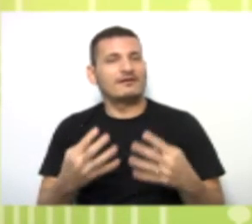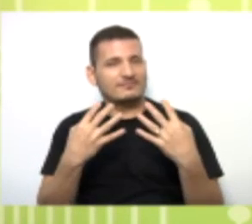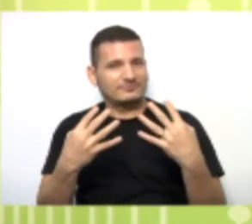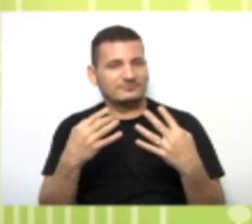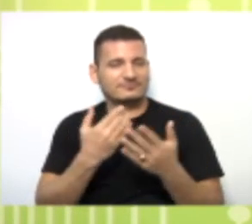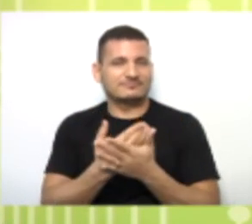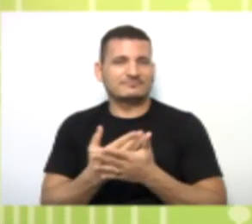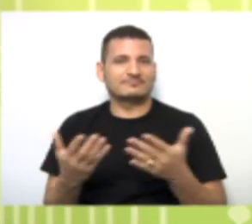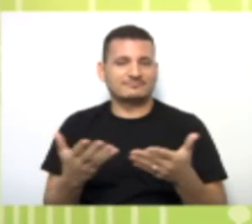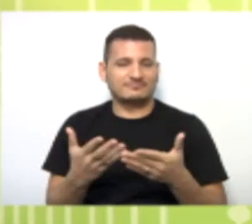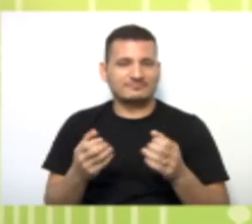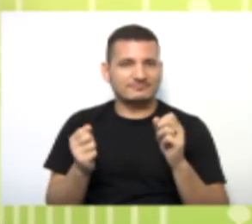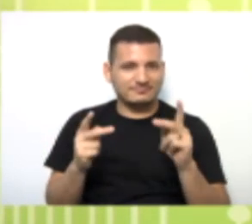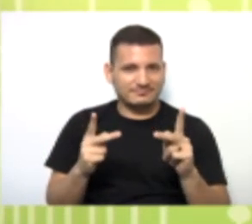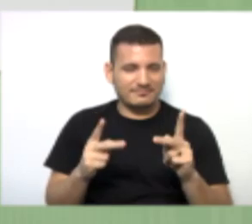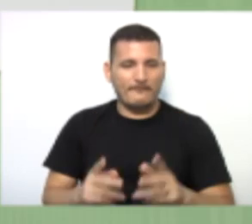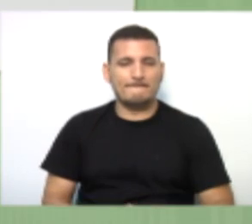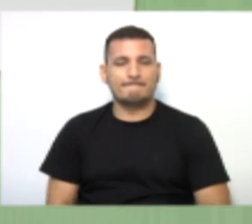aula. Vamos lá, então?